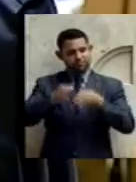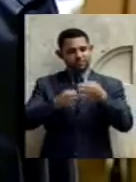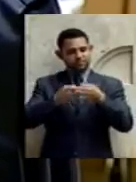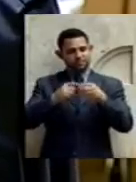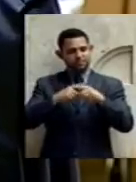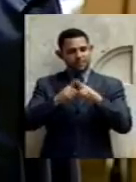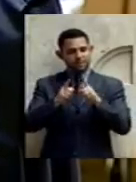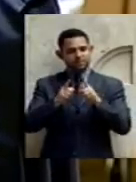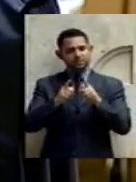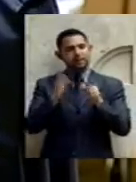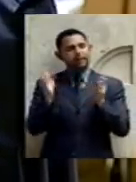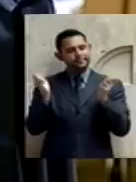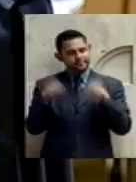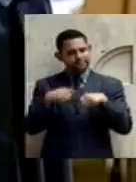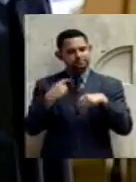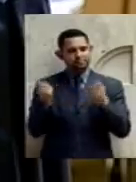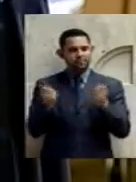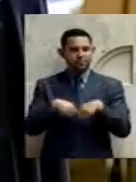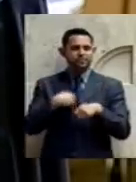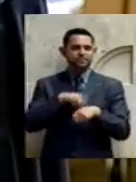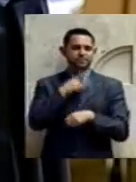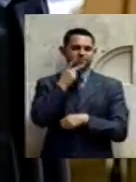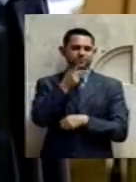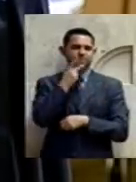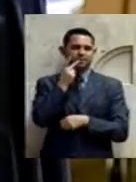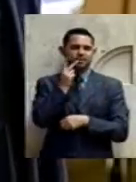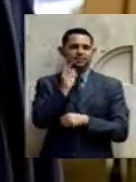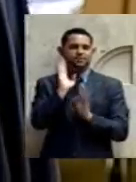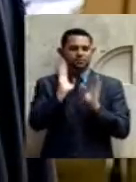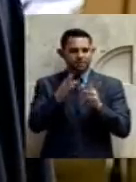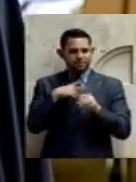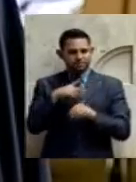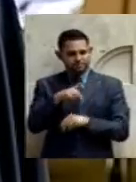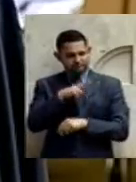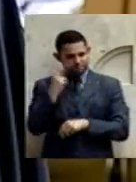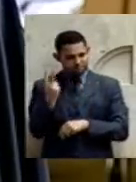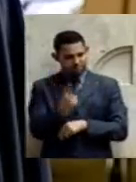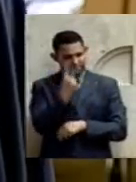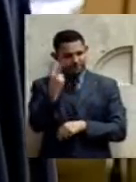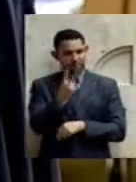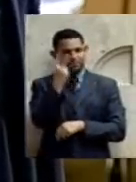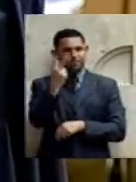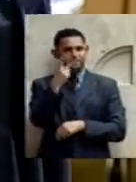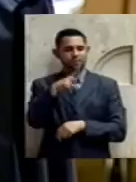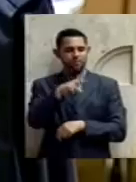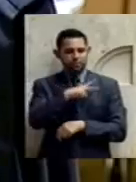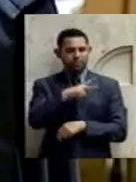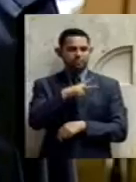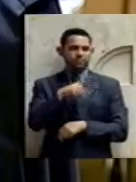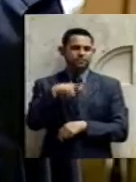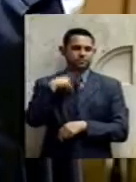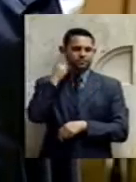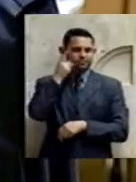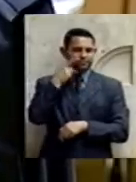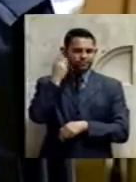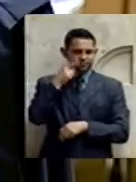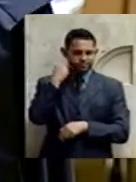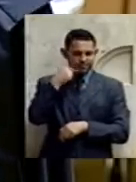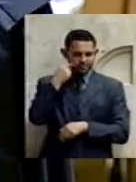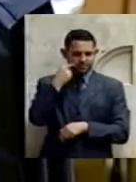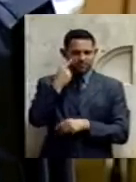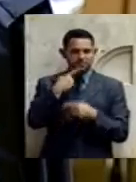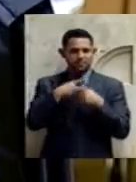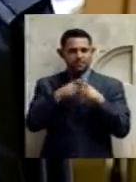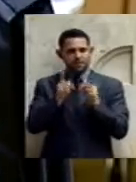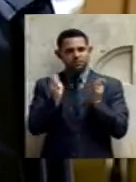aí compreendendo a plena valorização do magistrado, inclusive do ponto de